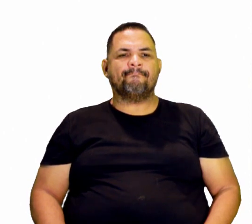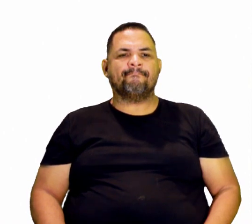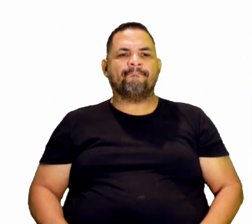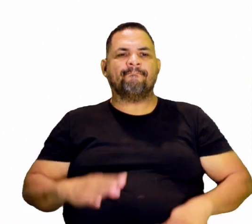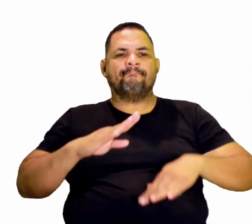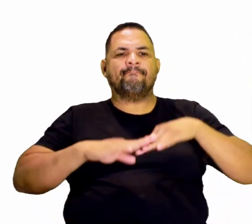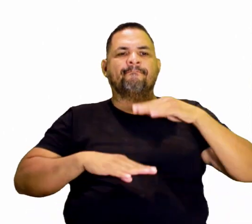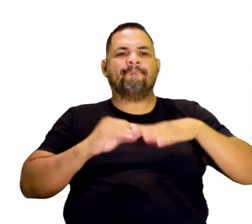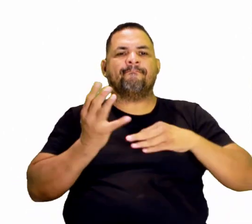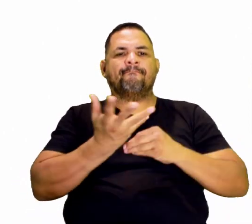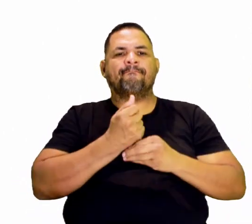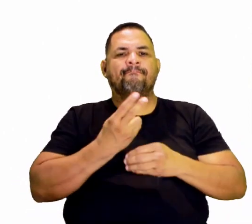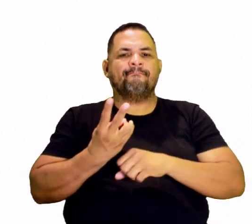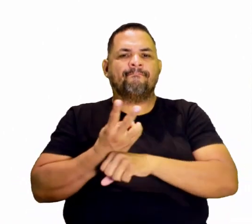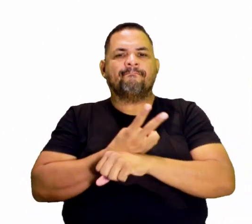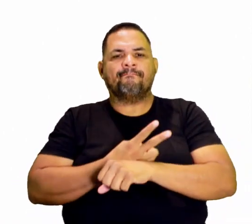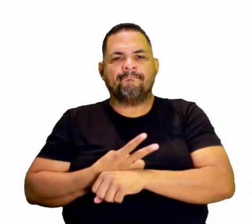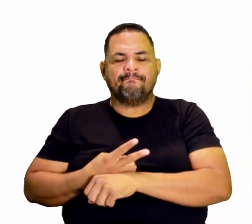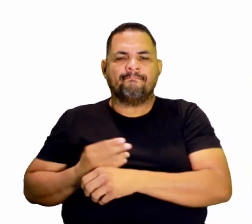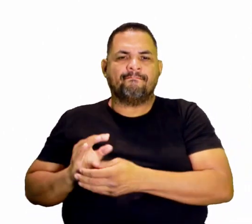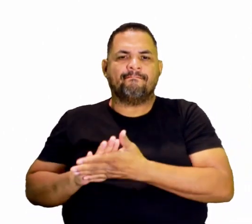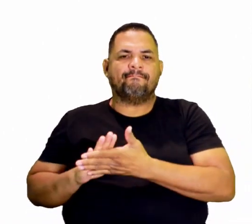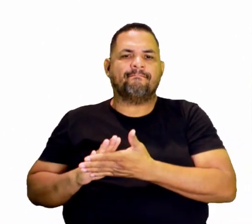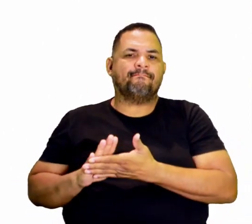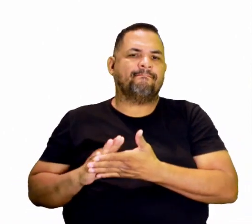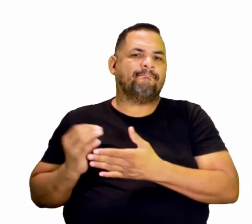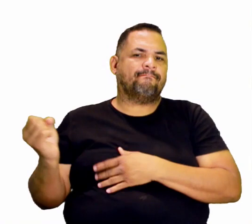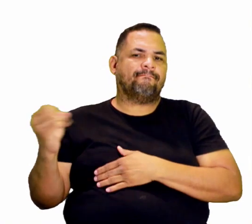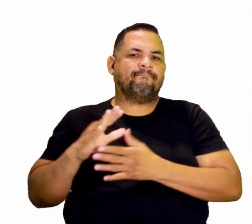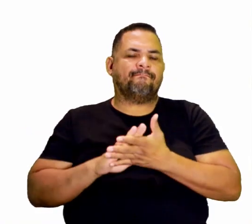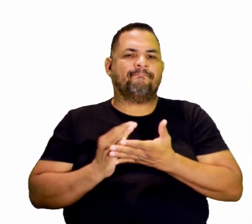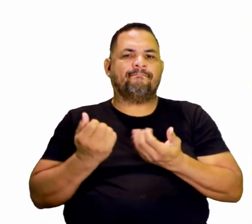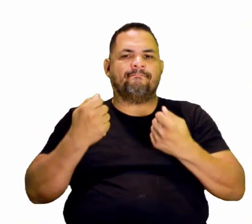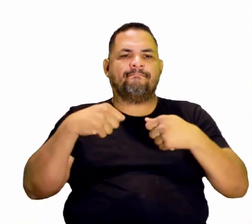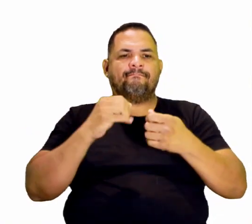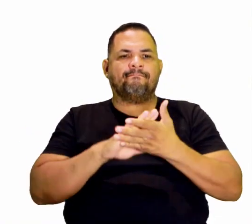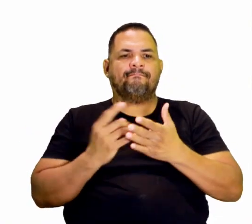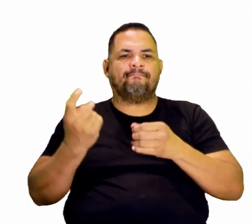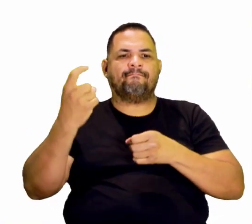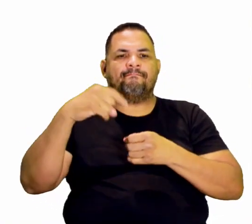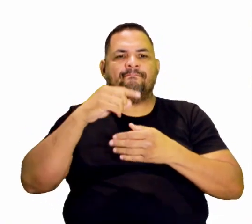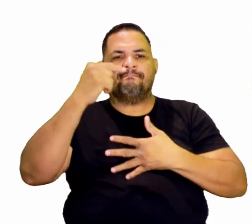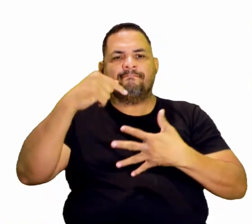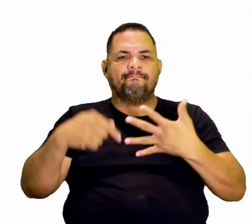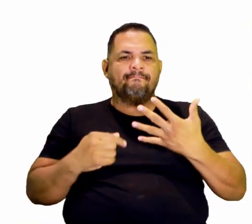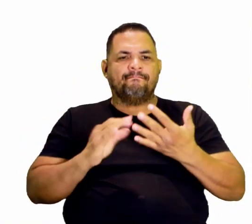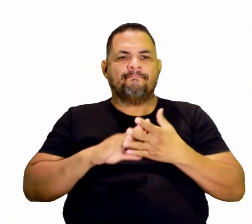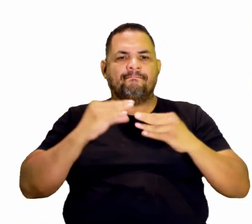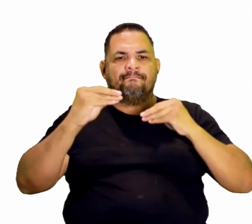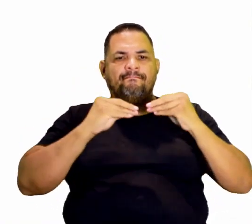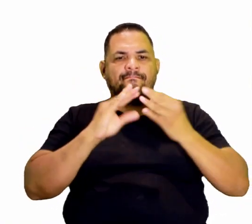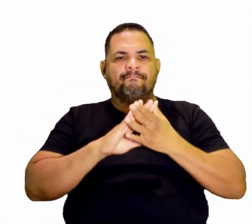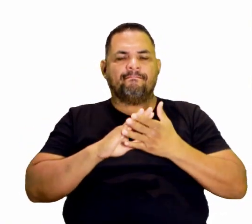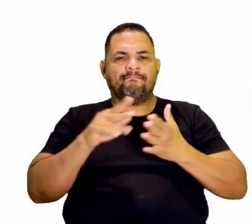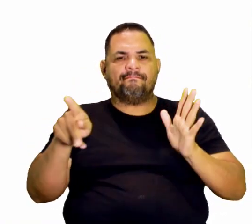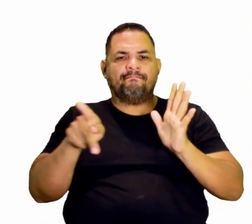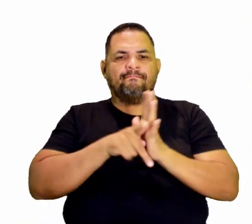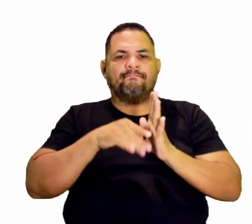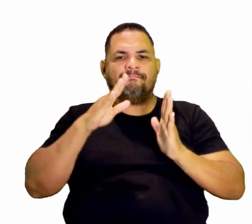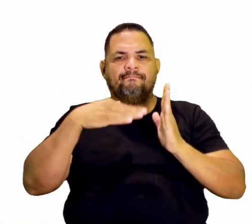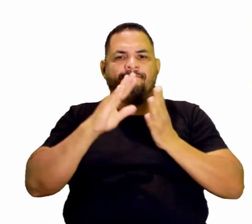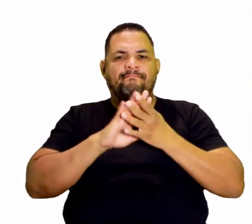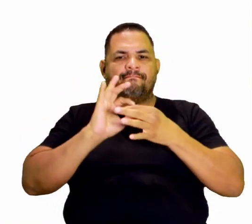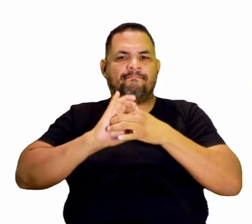Os artistas buscaram novas possibilidades, voltando-se para os elementos plásticos da própria pintura,